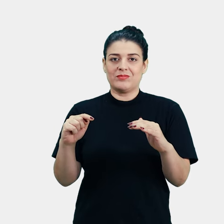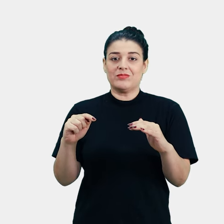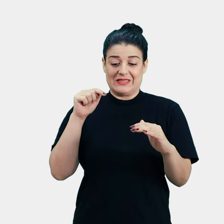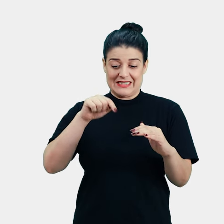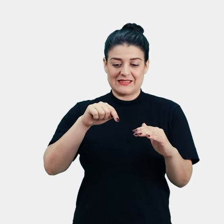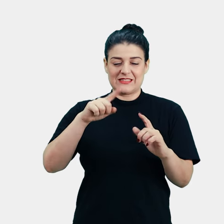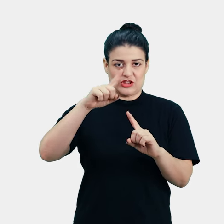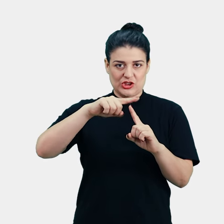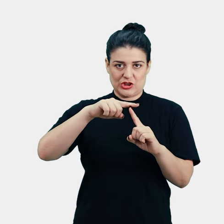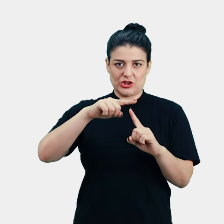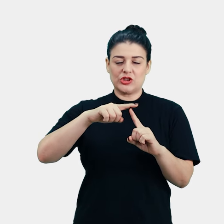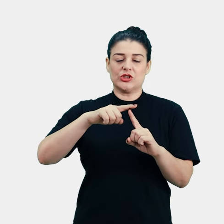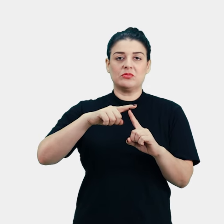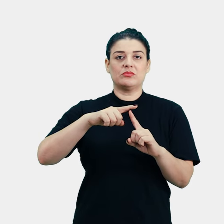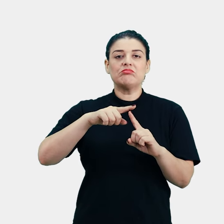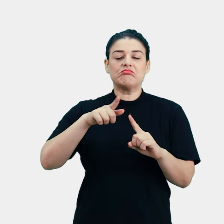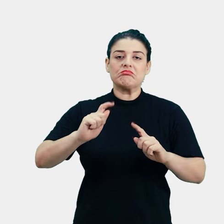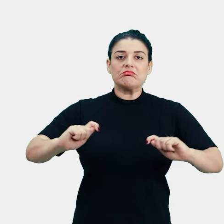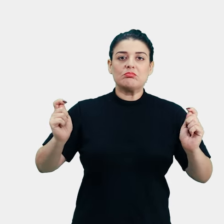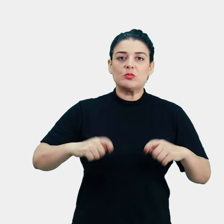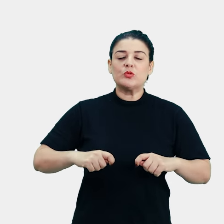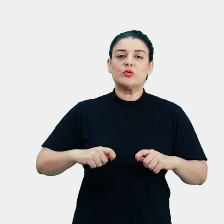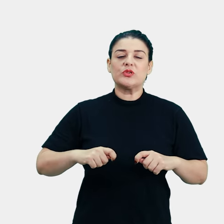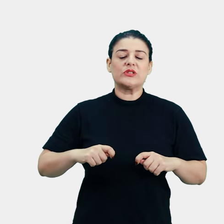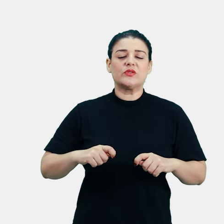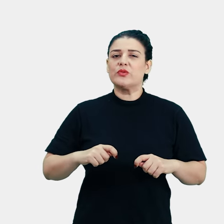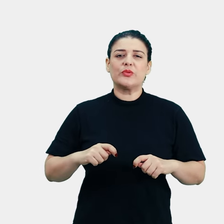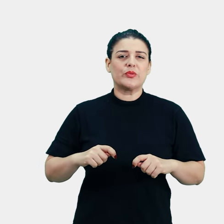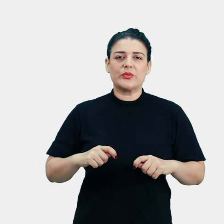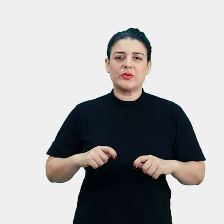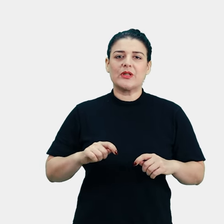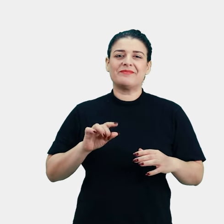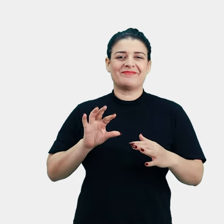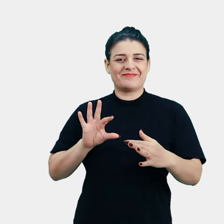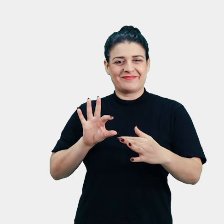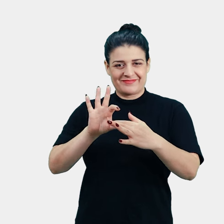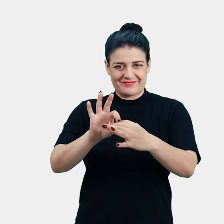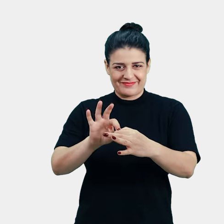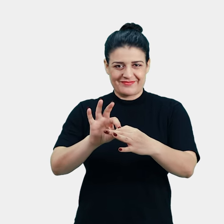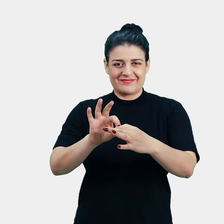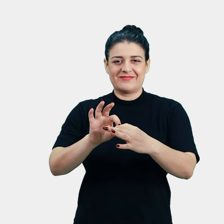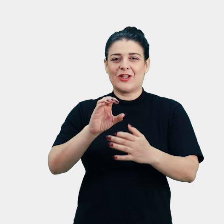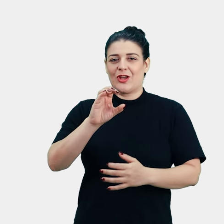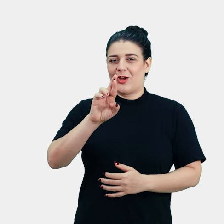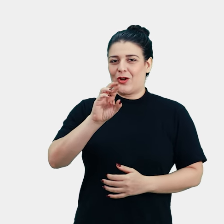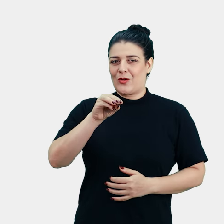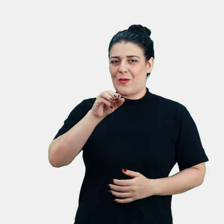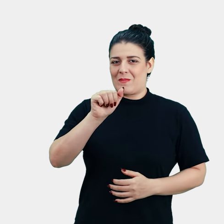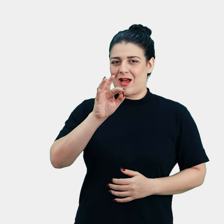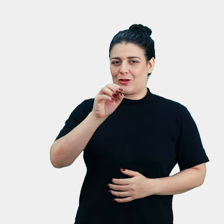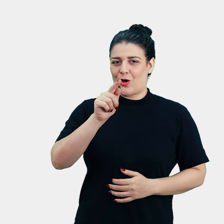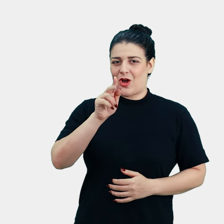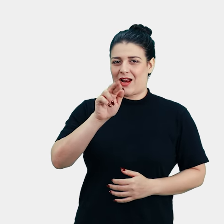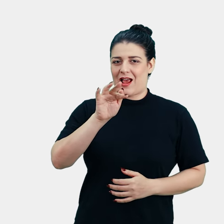Então, essa fonte, por ser a pressão atmosférica, ela também possibilitou o acoplamento de um cromatógrafo com fase líquida, acoplado